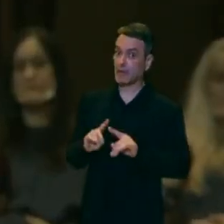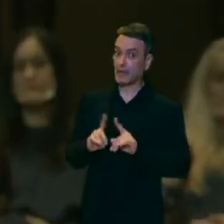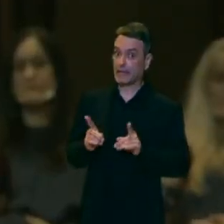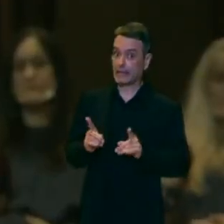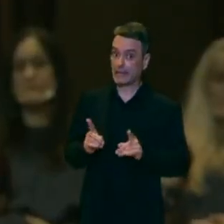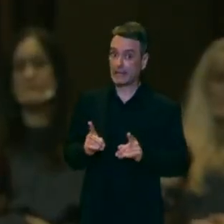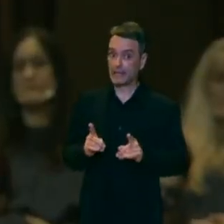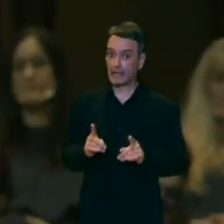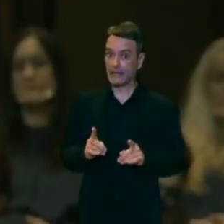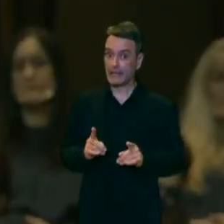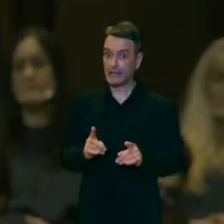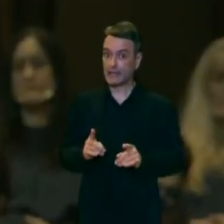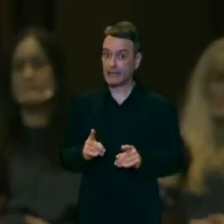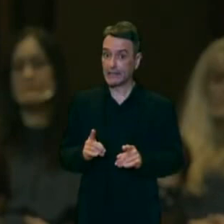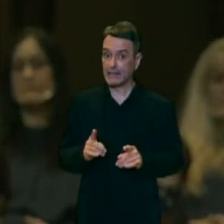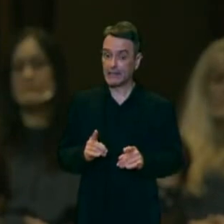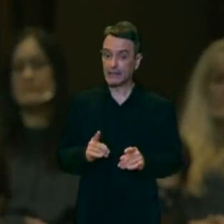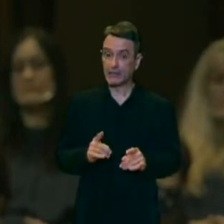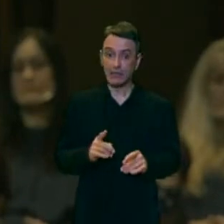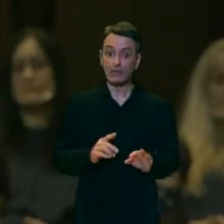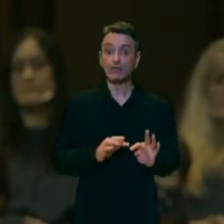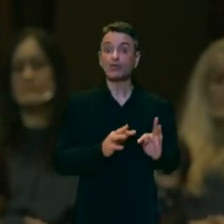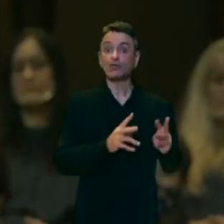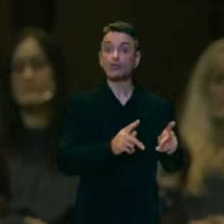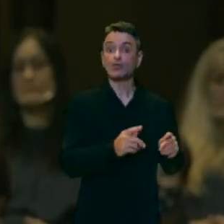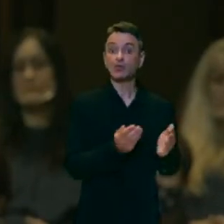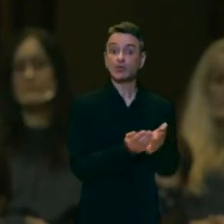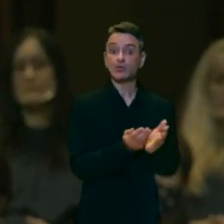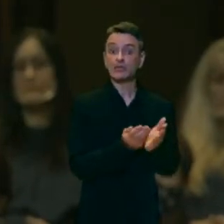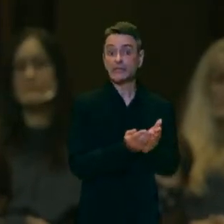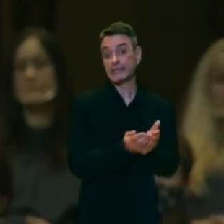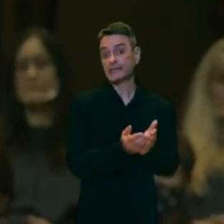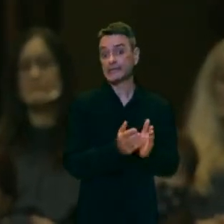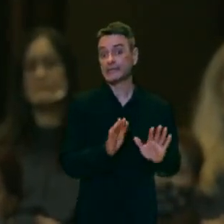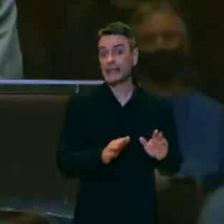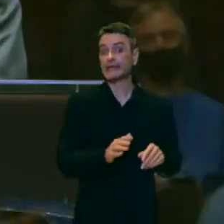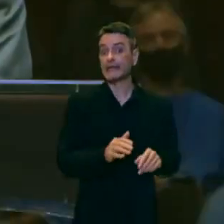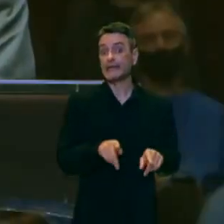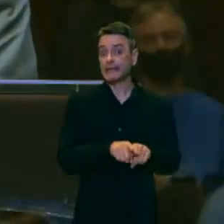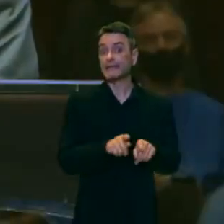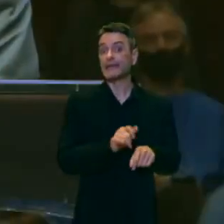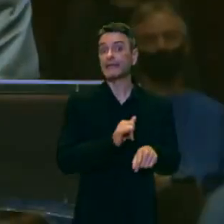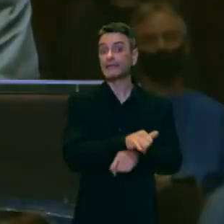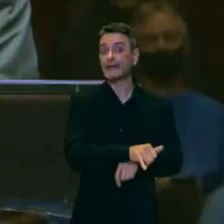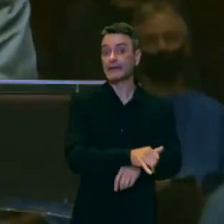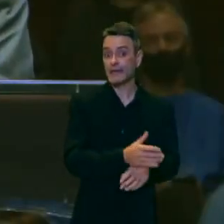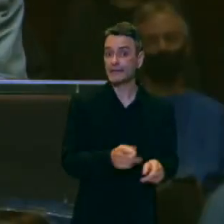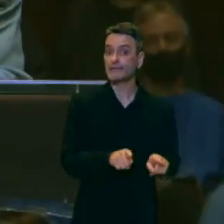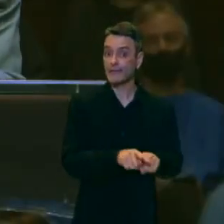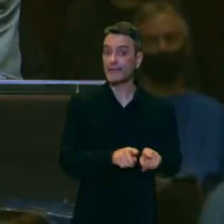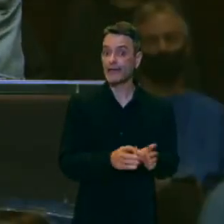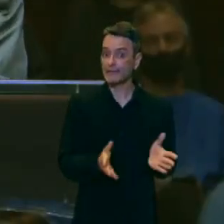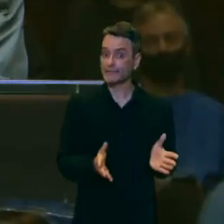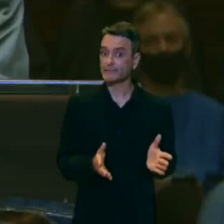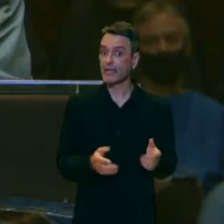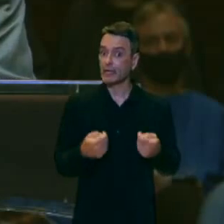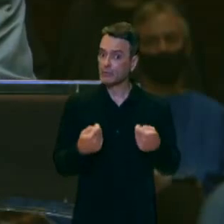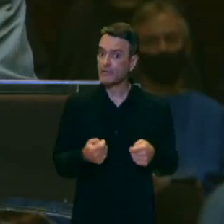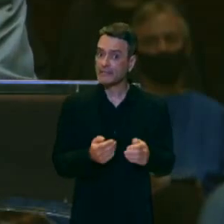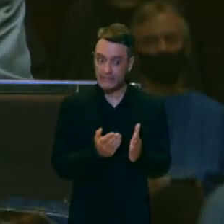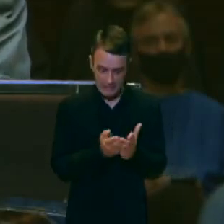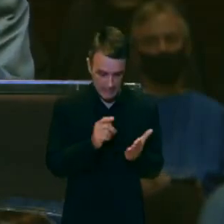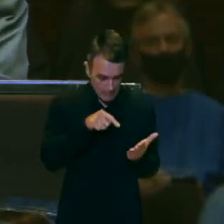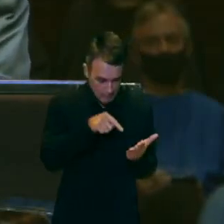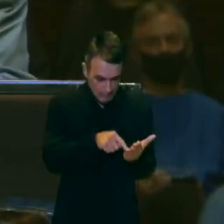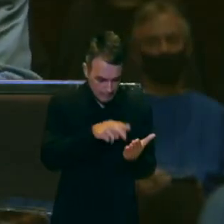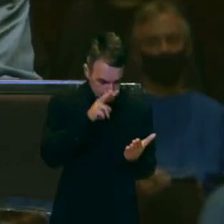seriam enganados. Então checa na palavra, leva a sério o que Deus está